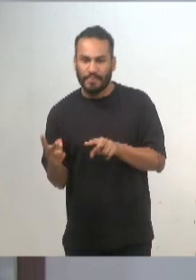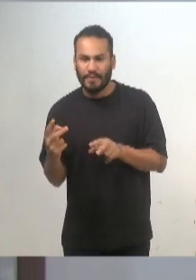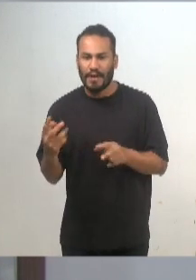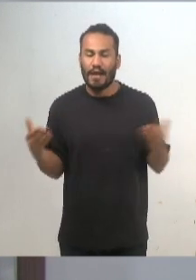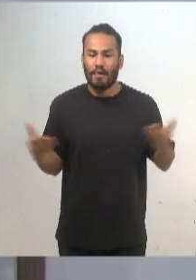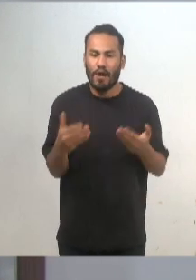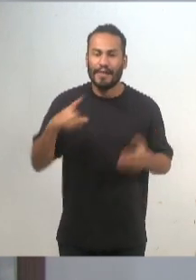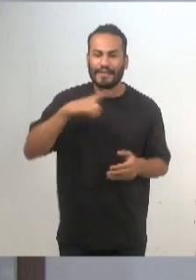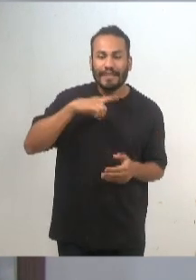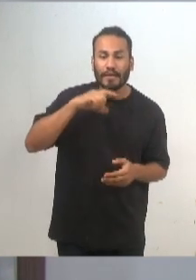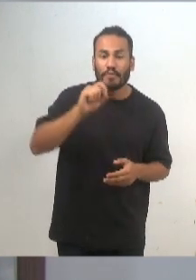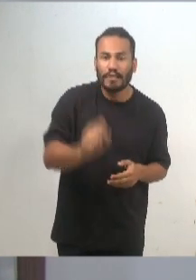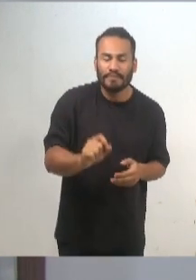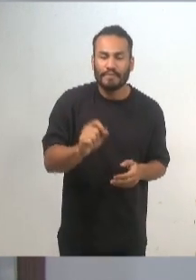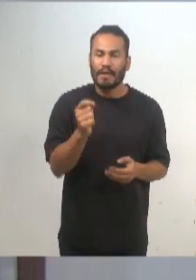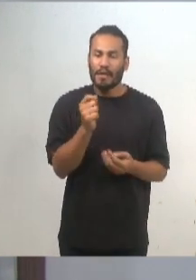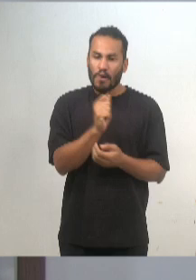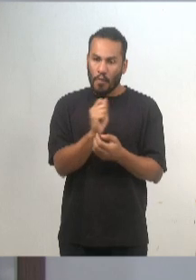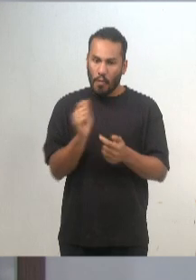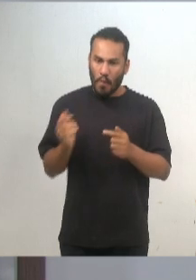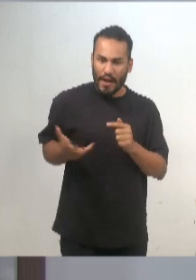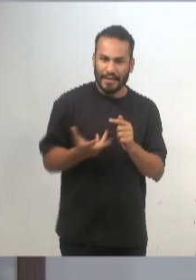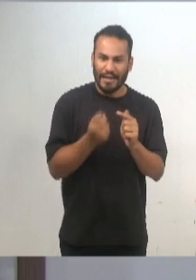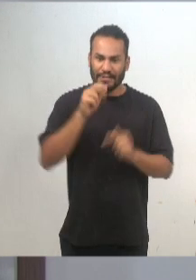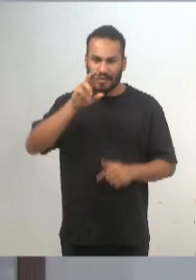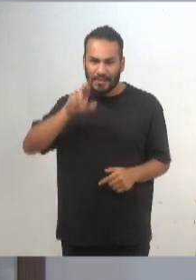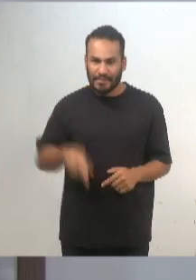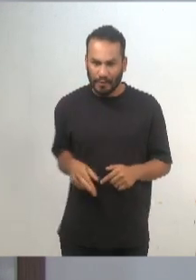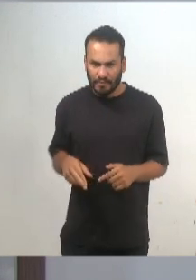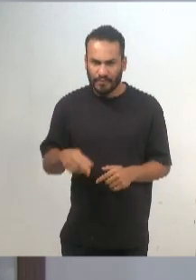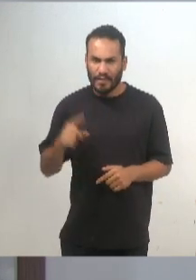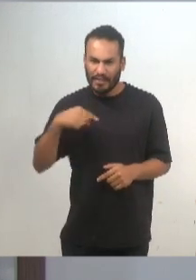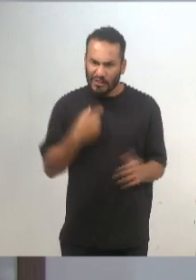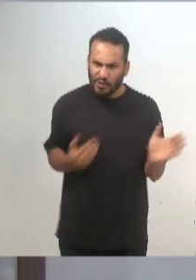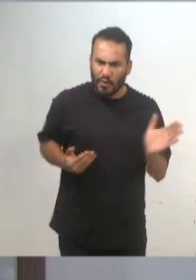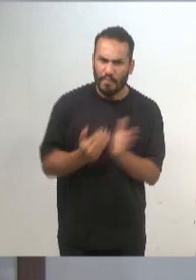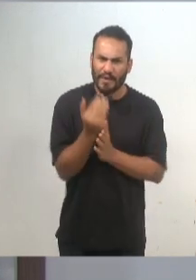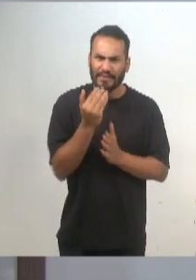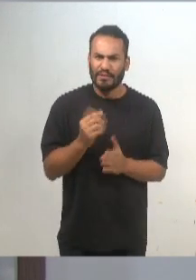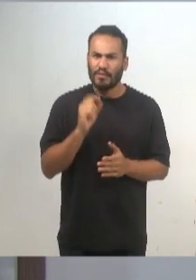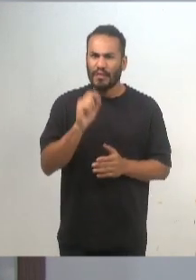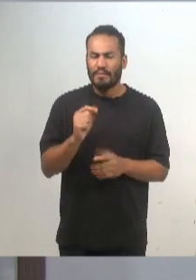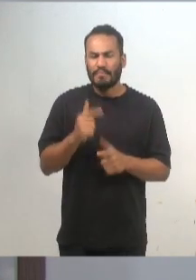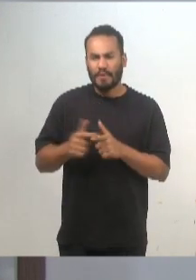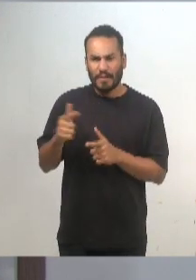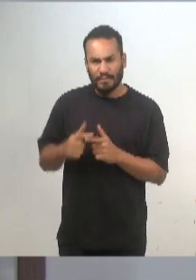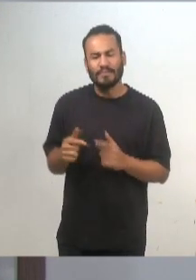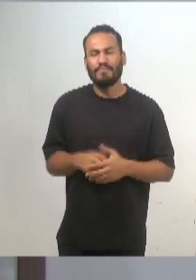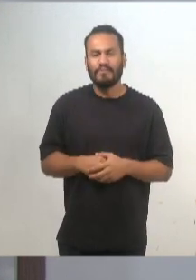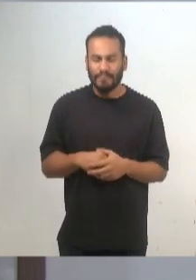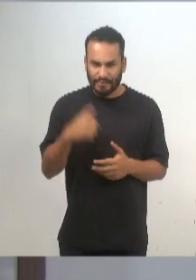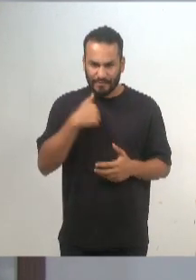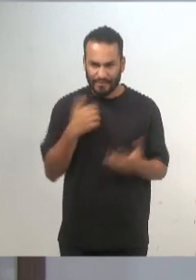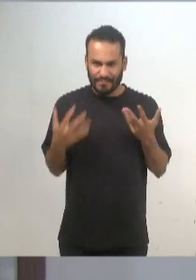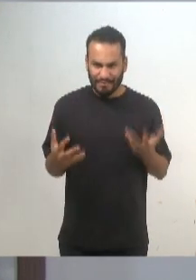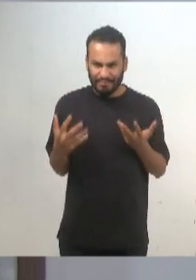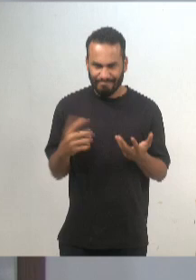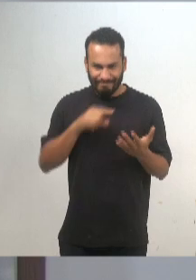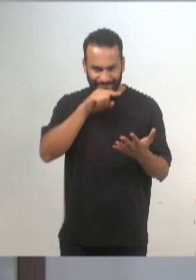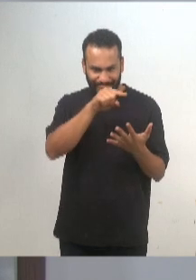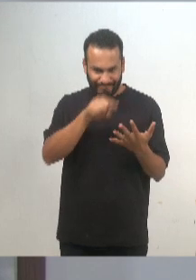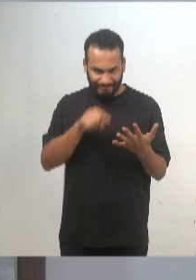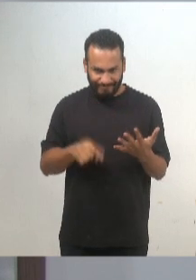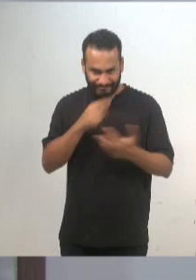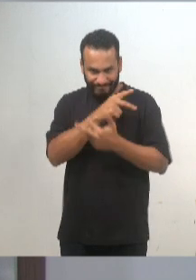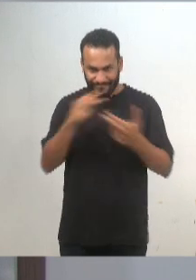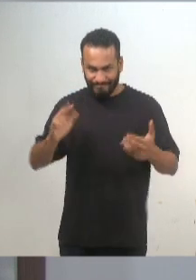ter, além das qualidades em razão da obra, a gente começa a ter também alguns efeitos colaterais. E aqui eu quero deixar um apontamento de algo